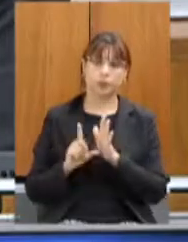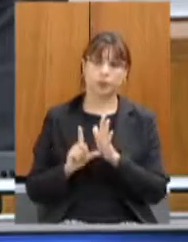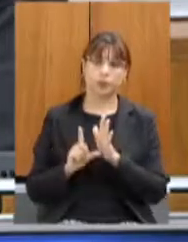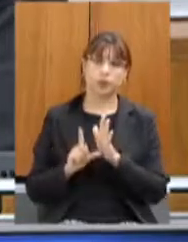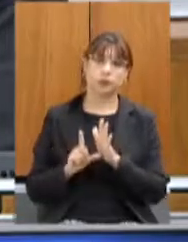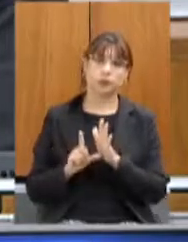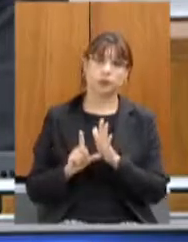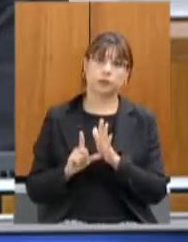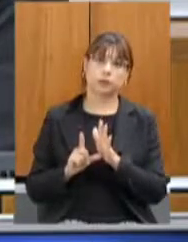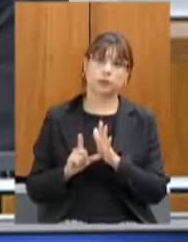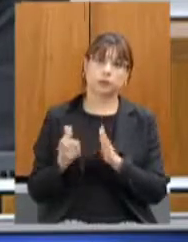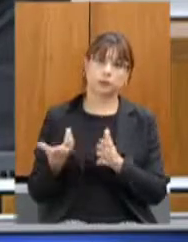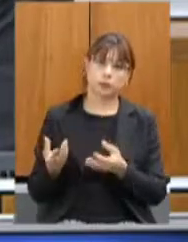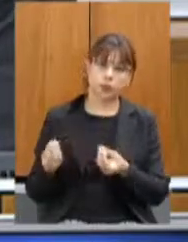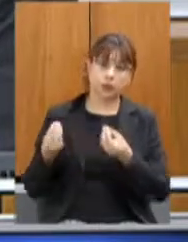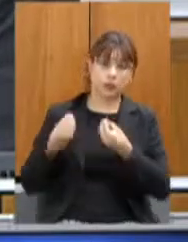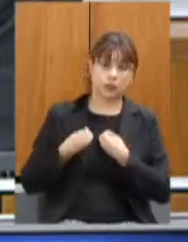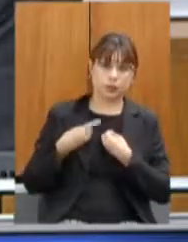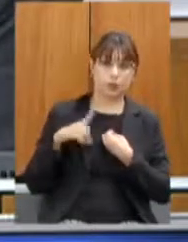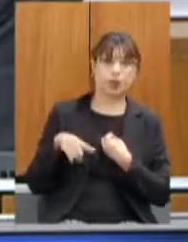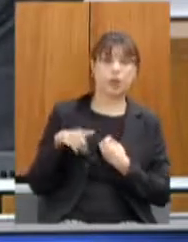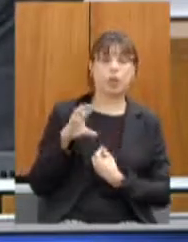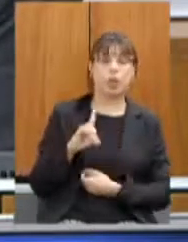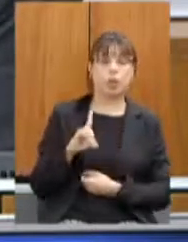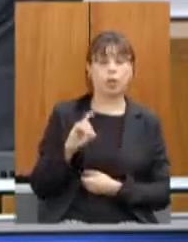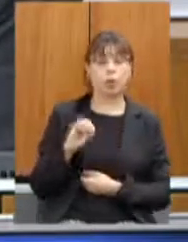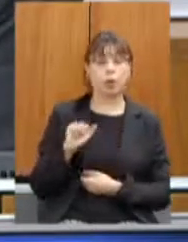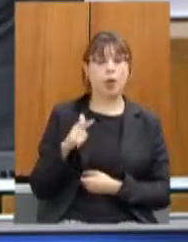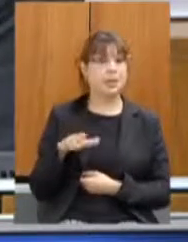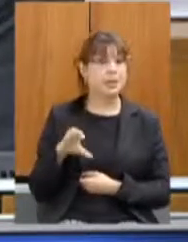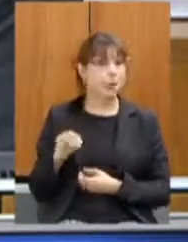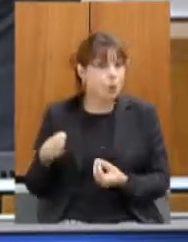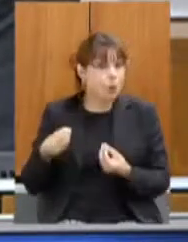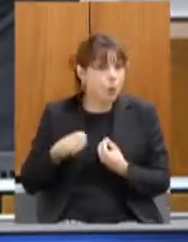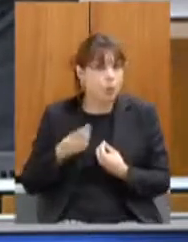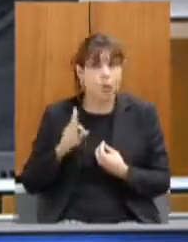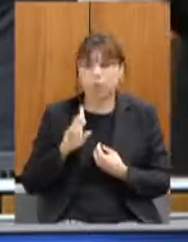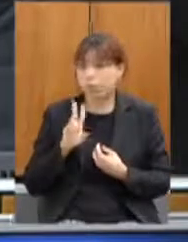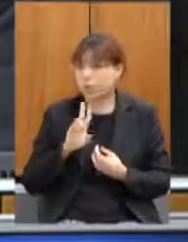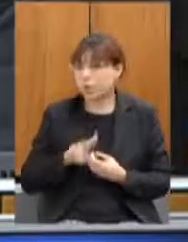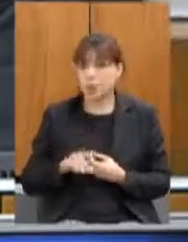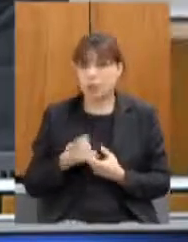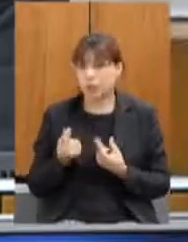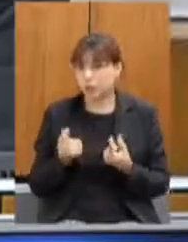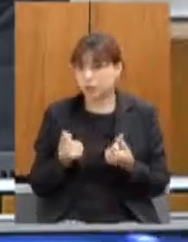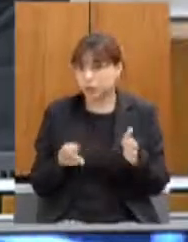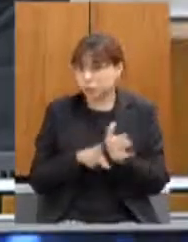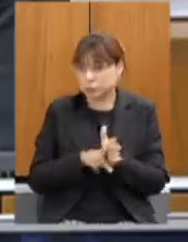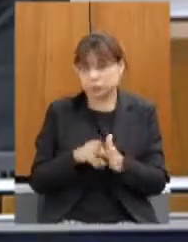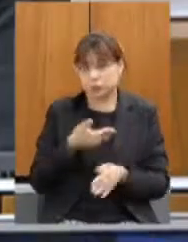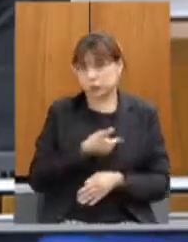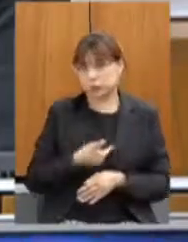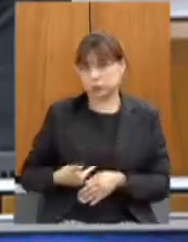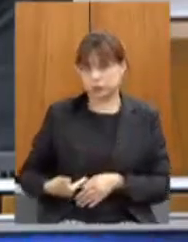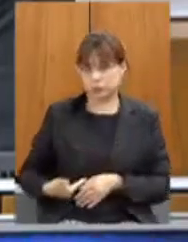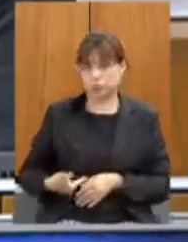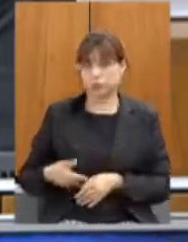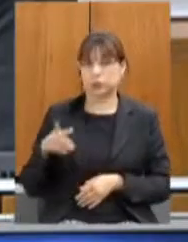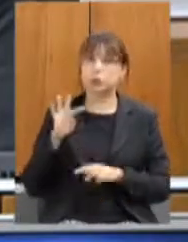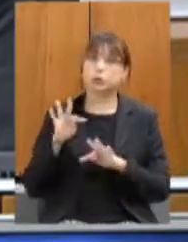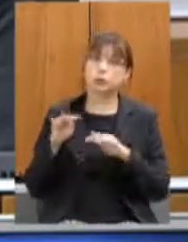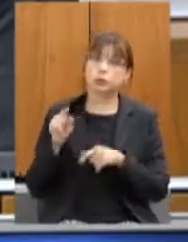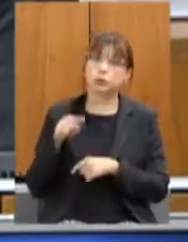é de doação eles não foram adquiridos diretamente com com recursos públicos e eles estavam vinculados